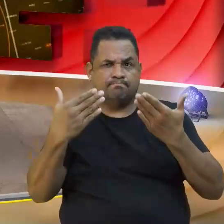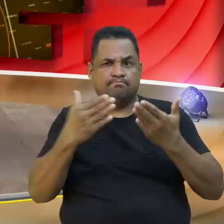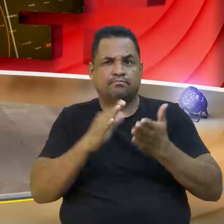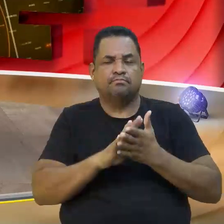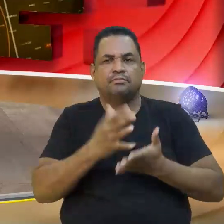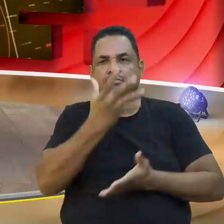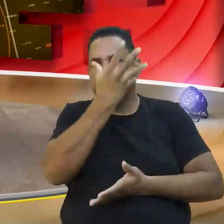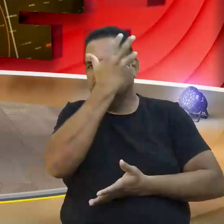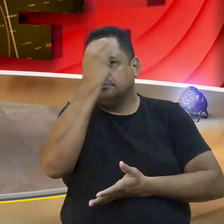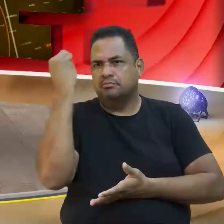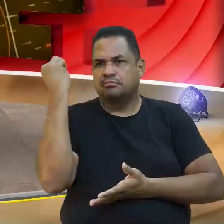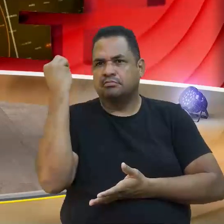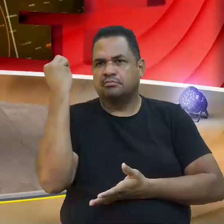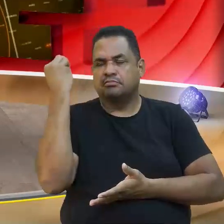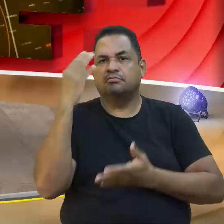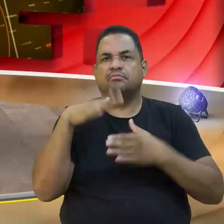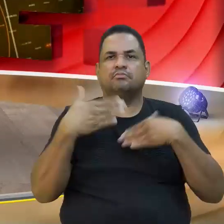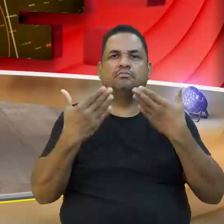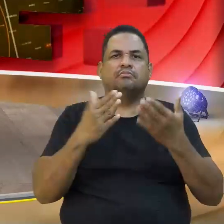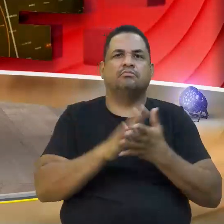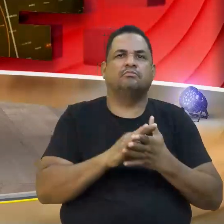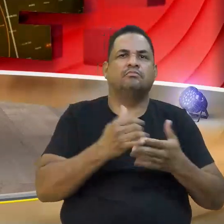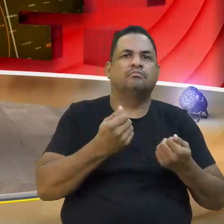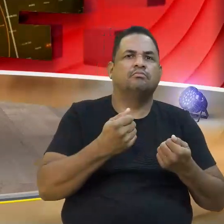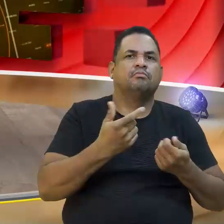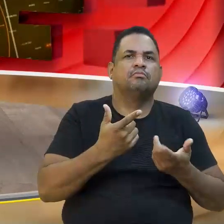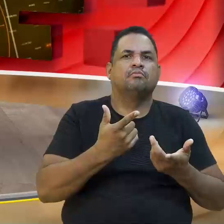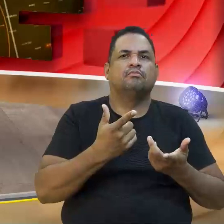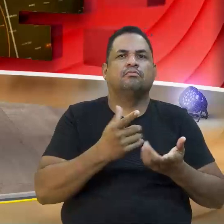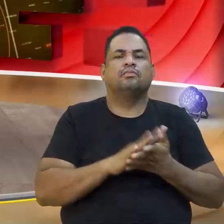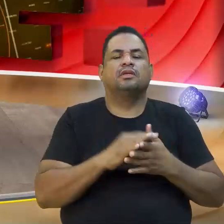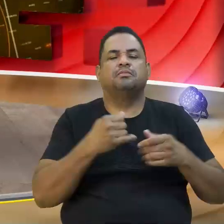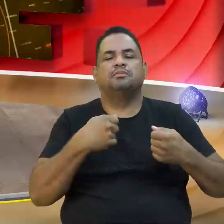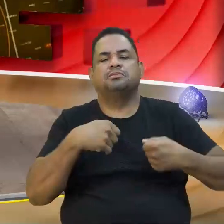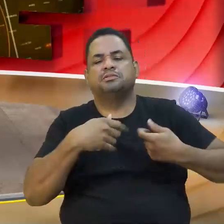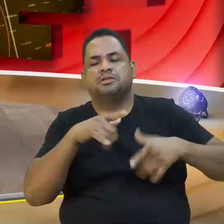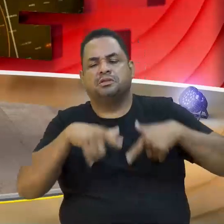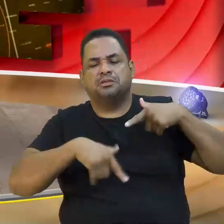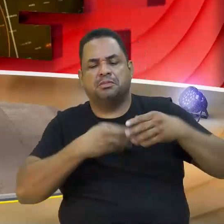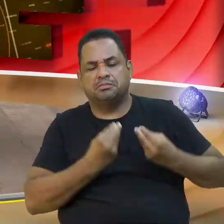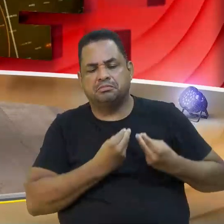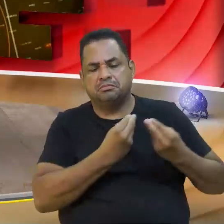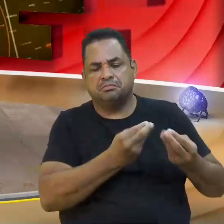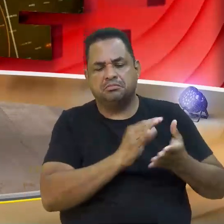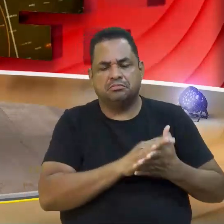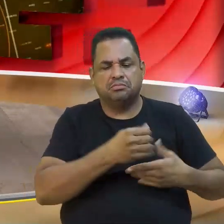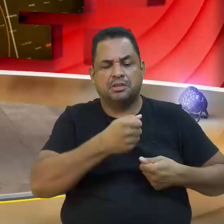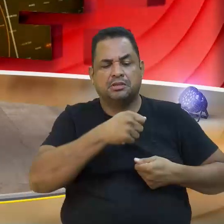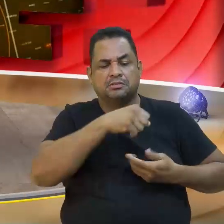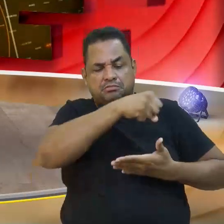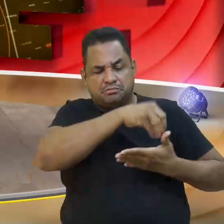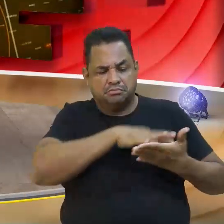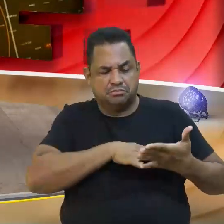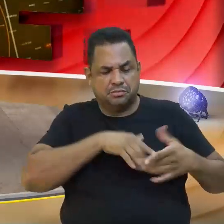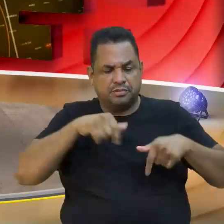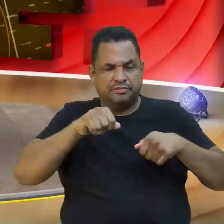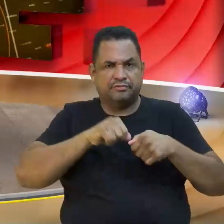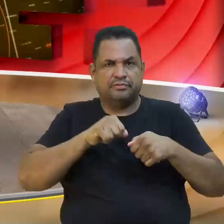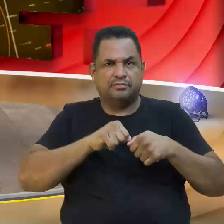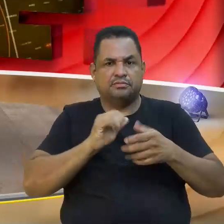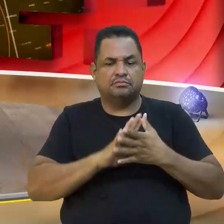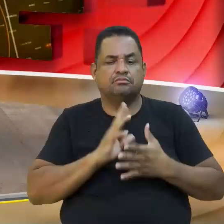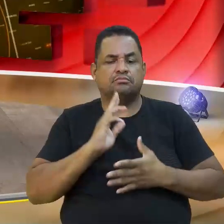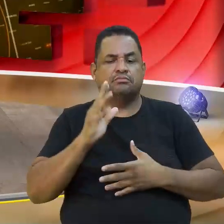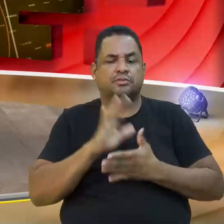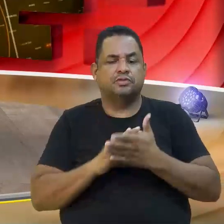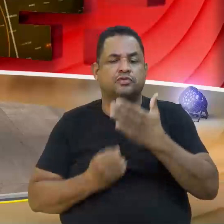esqueci de fechar isso, esqueci de fazer isso, tem que fazer aquilo. Tem trabalho para entregar, tem atividade para fazer. Vai sempre aparecer alguma coisa